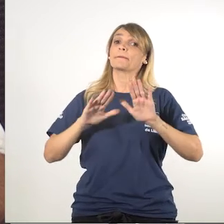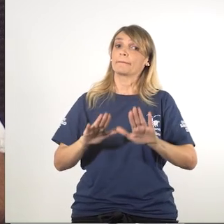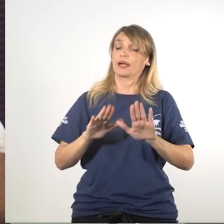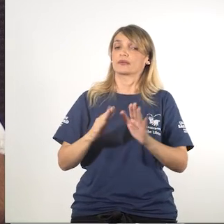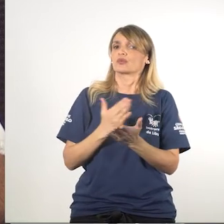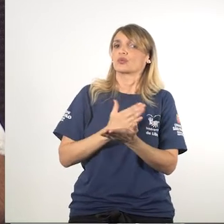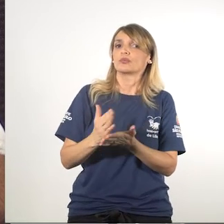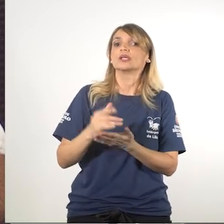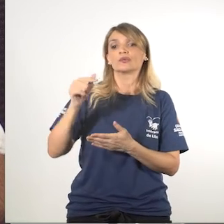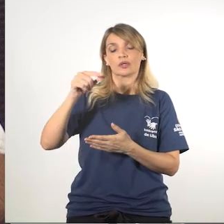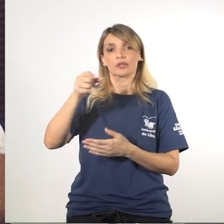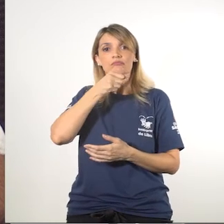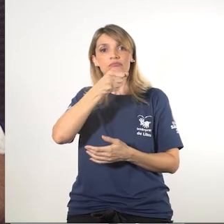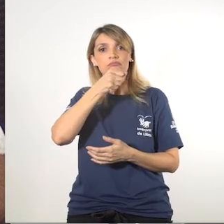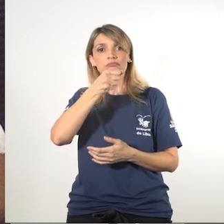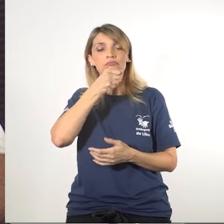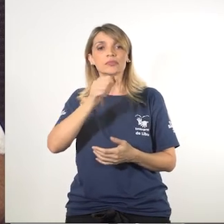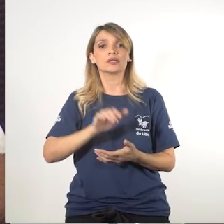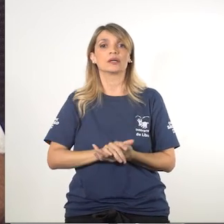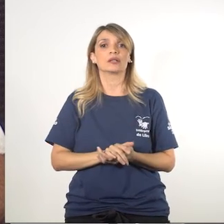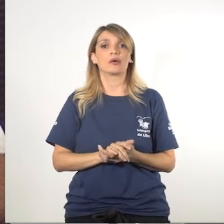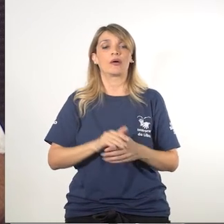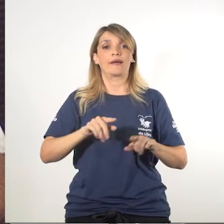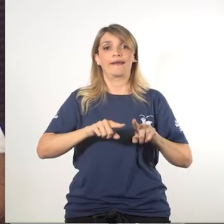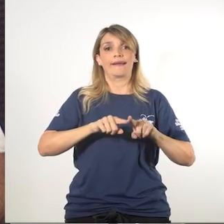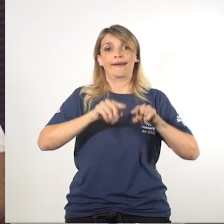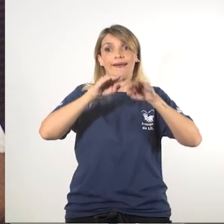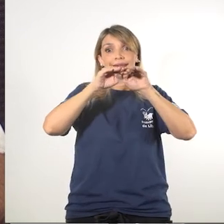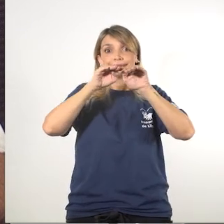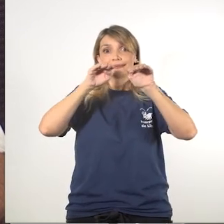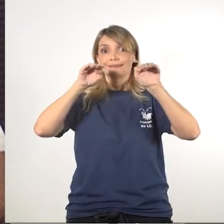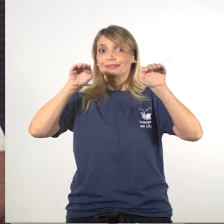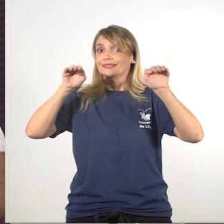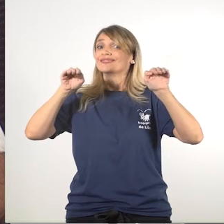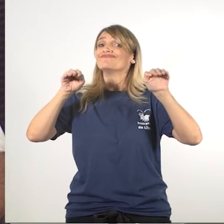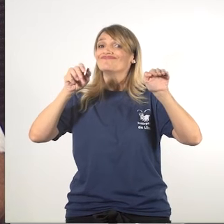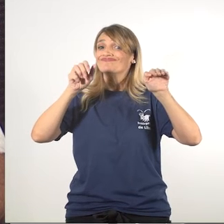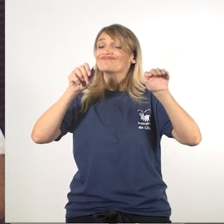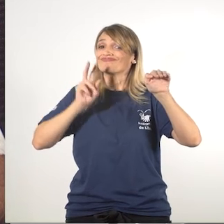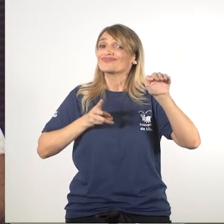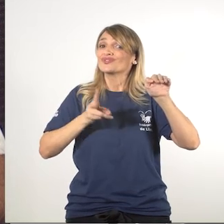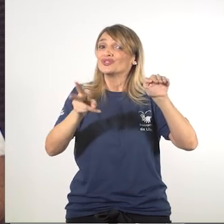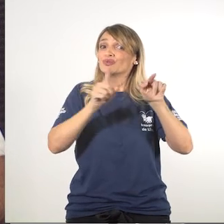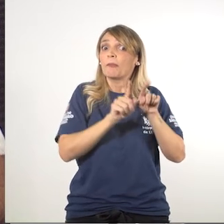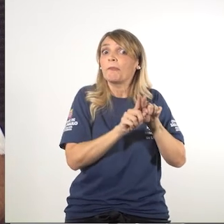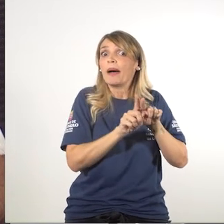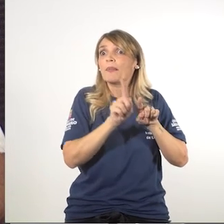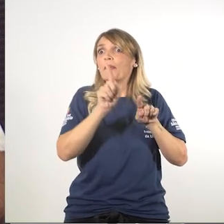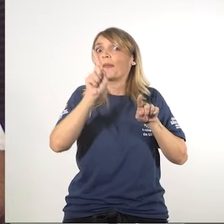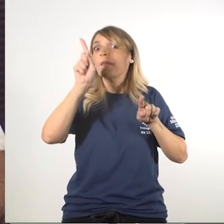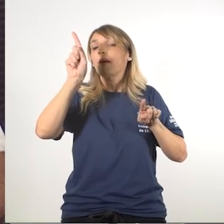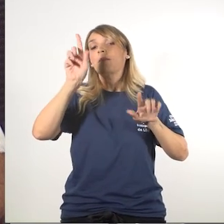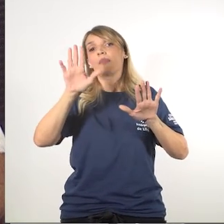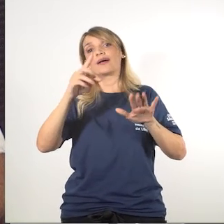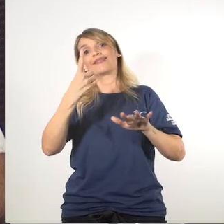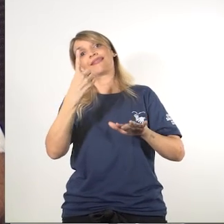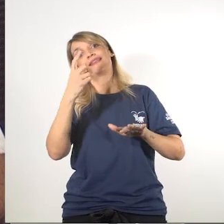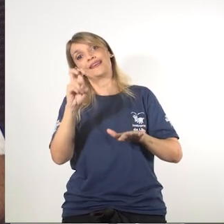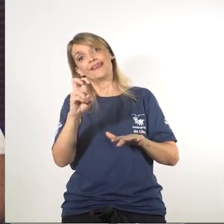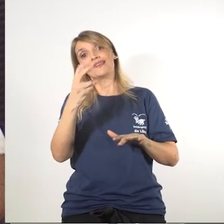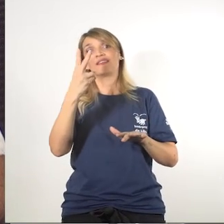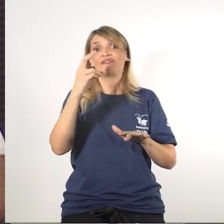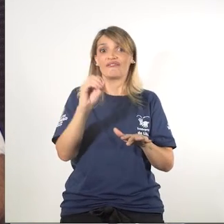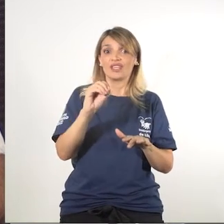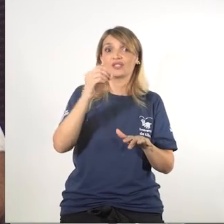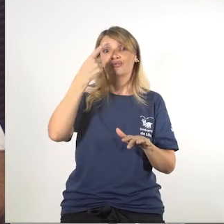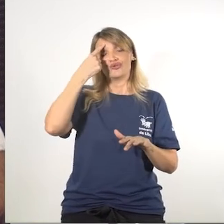coletiva, o patamar de estabilidade é um patamar muito alto. Teremos aí ainda 15, 20 dias de muita